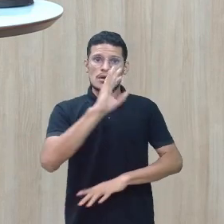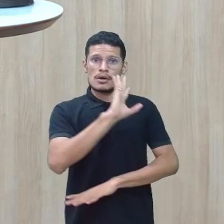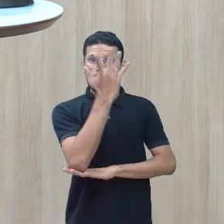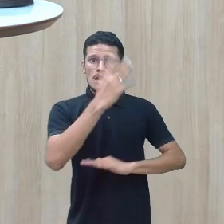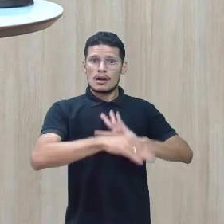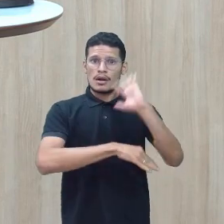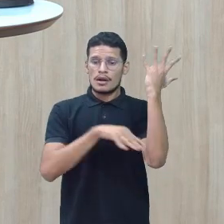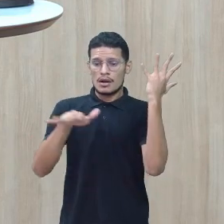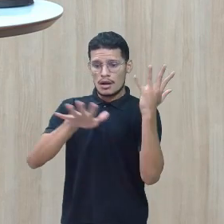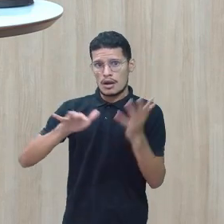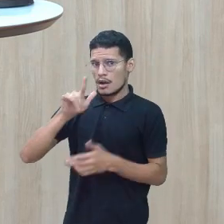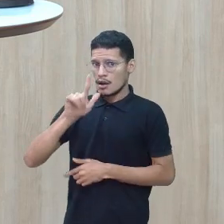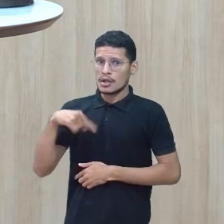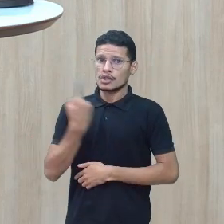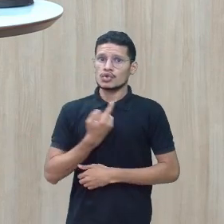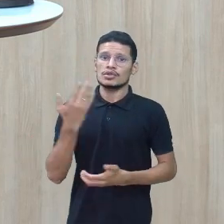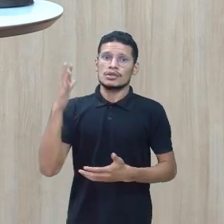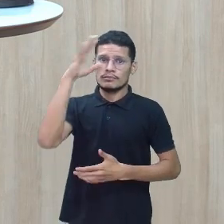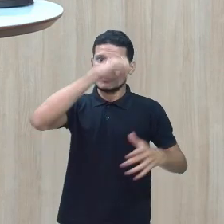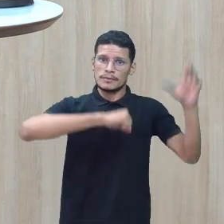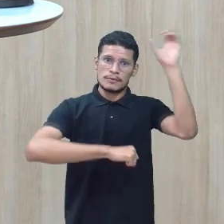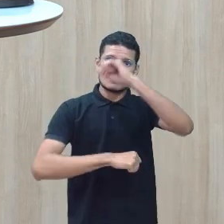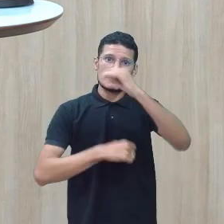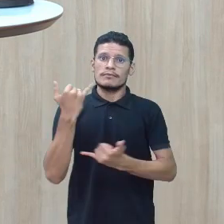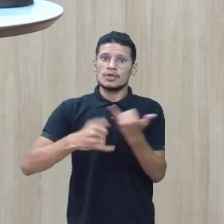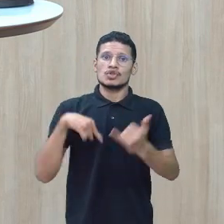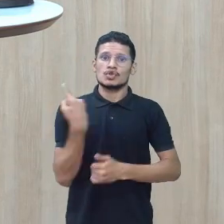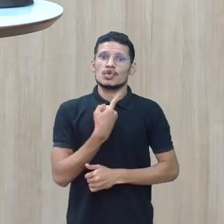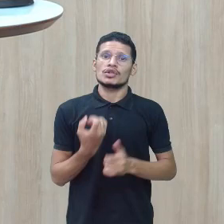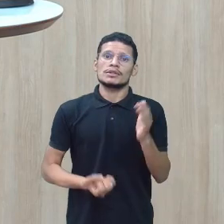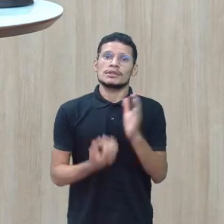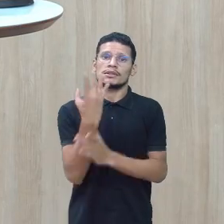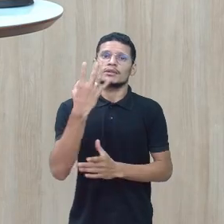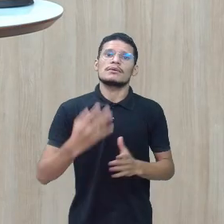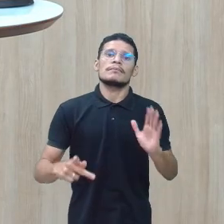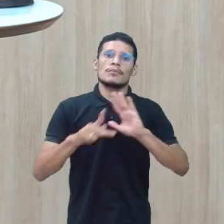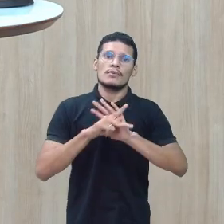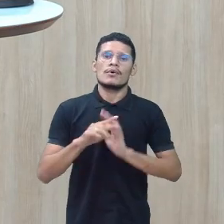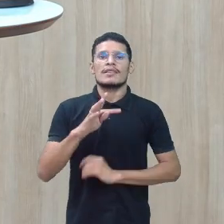vai aprender brincando quando construímos o nosso terrário.